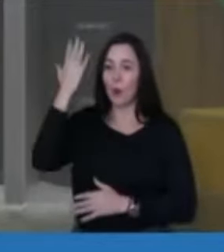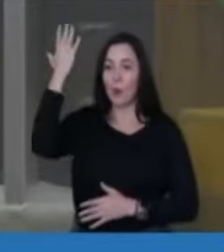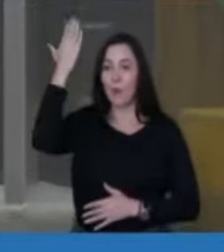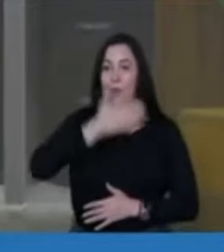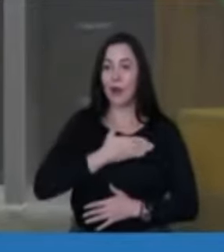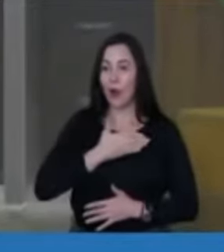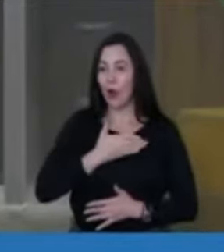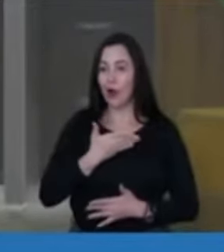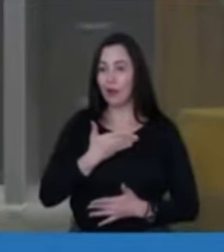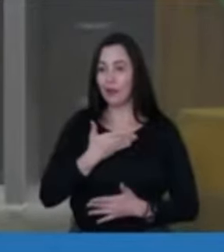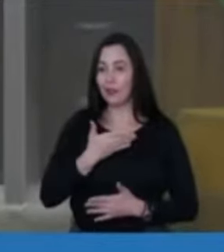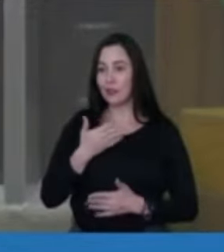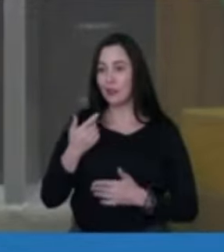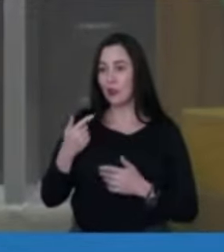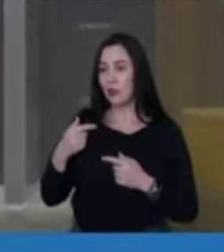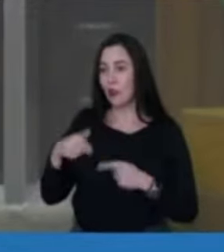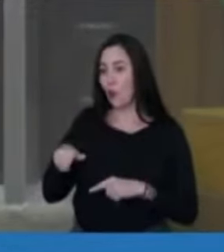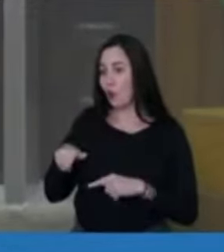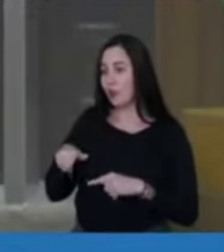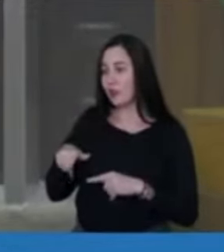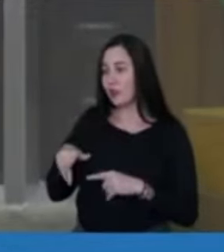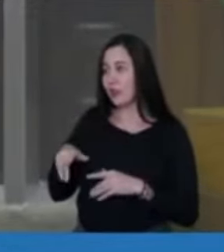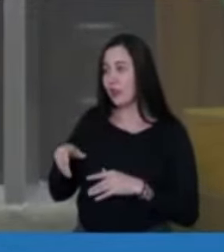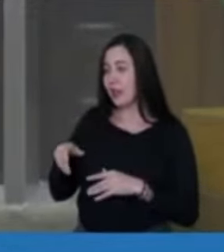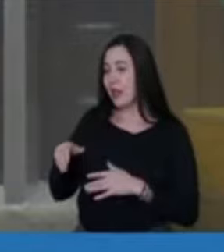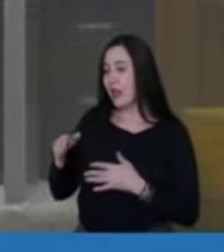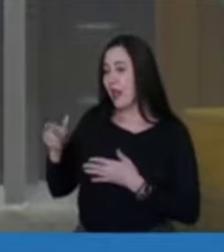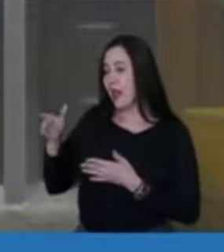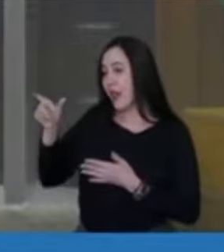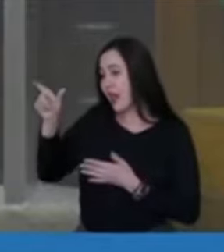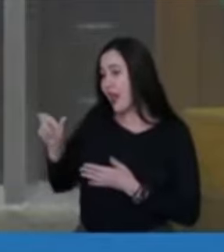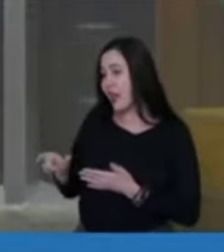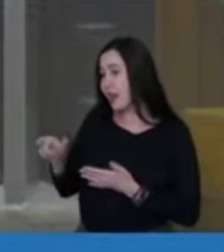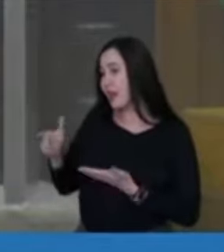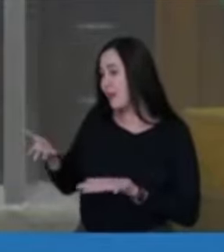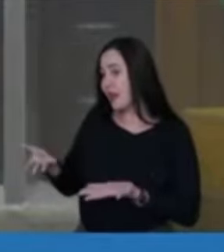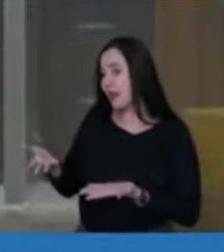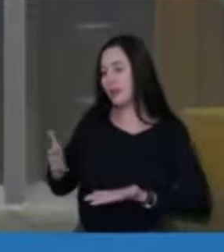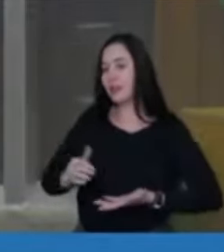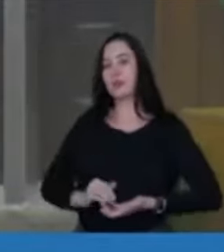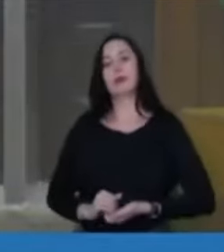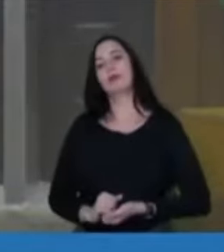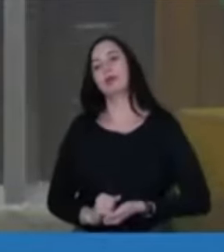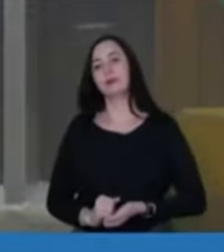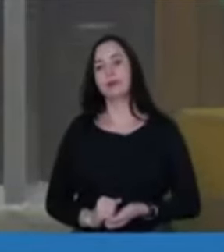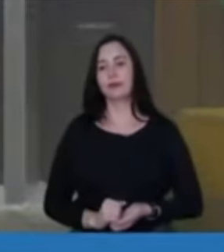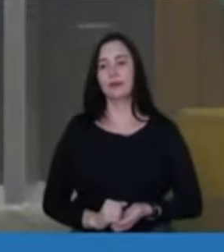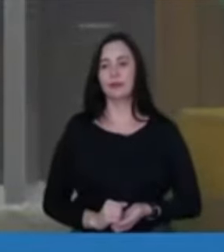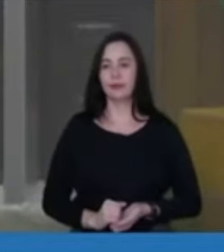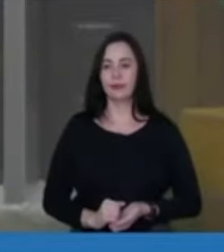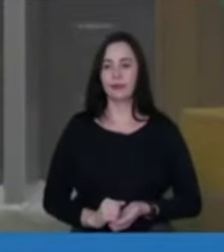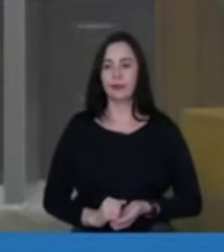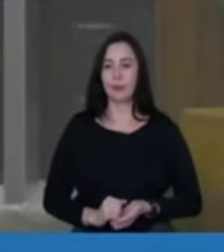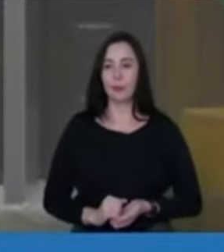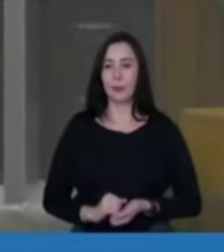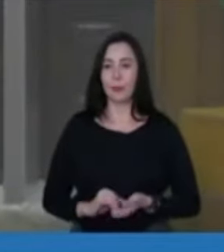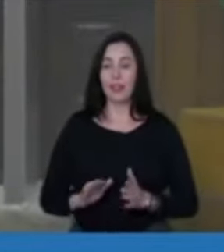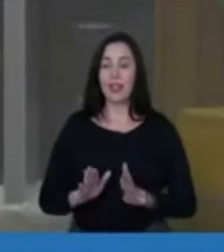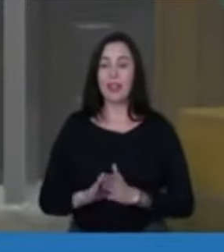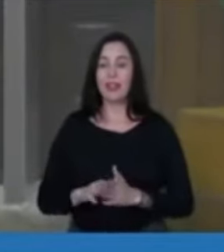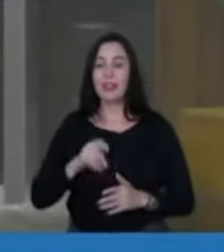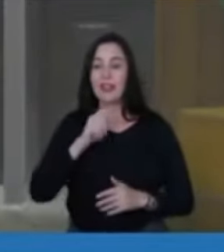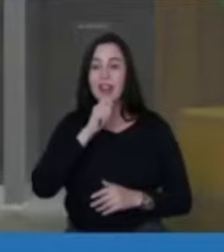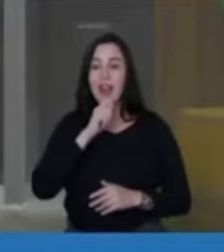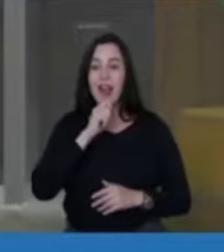microfone da Avenida Paulista conhecer a minuta do golpe, a minuta do estado de sítio. E ainda disse que